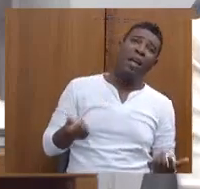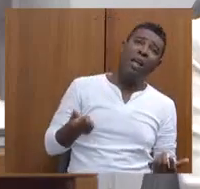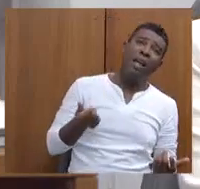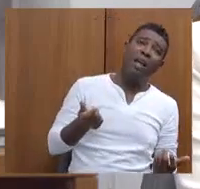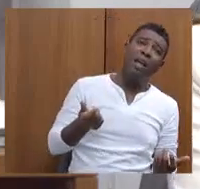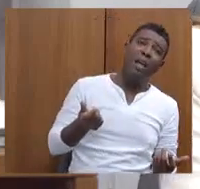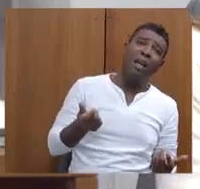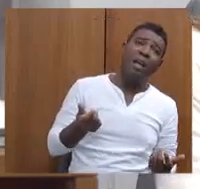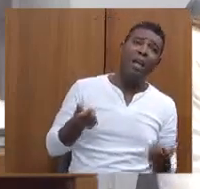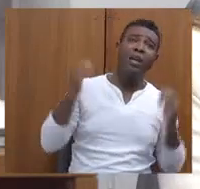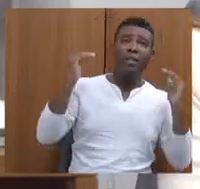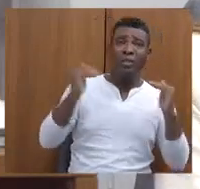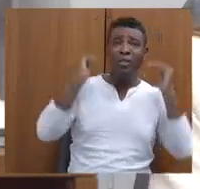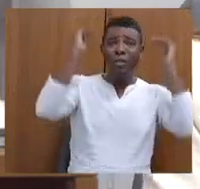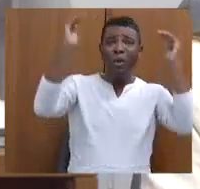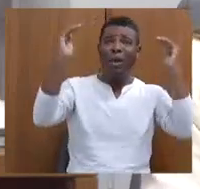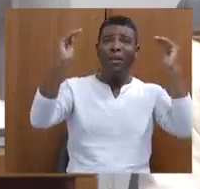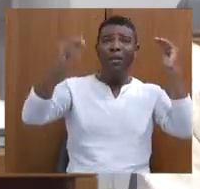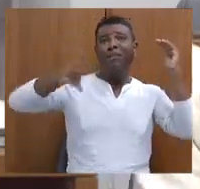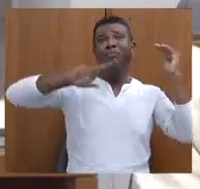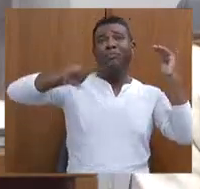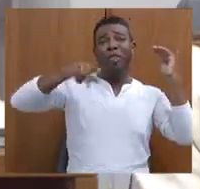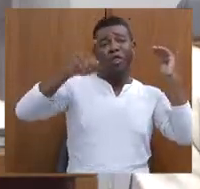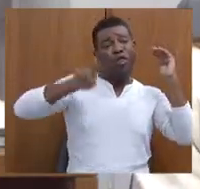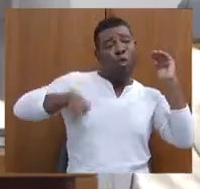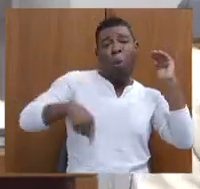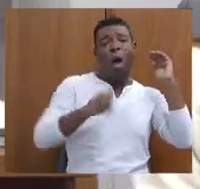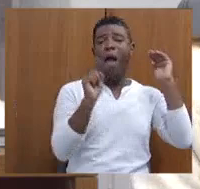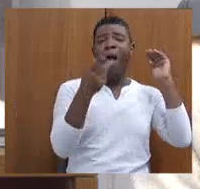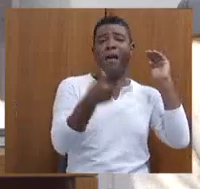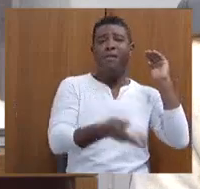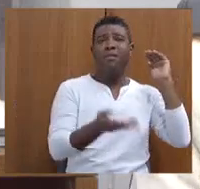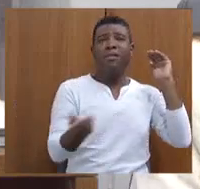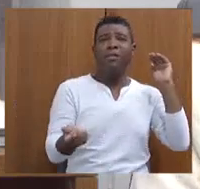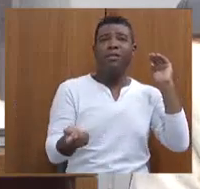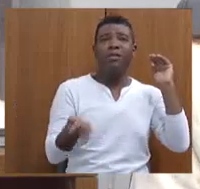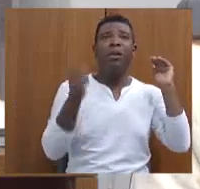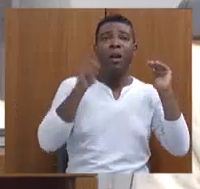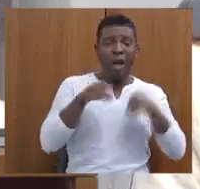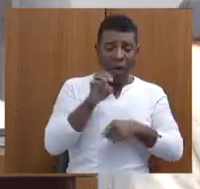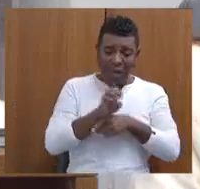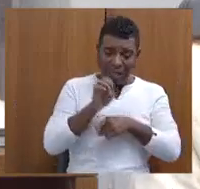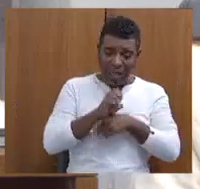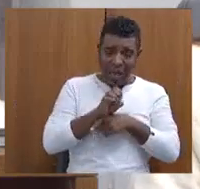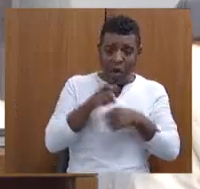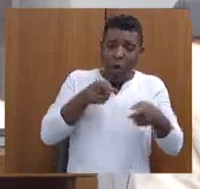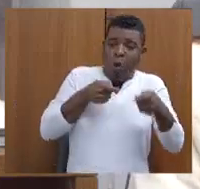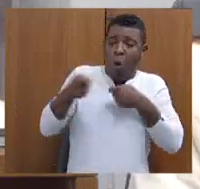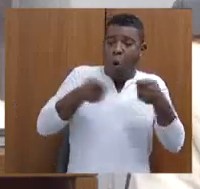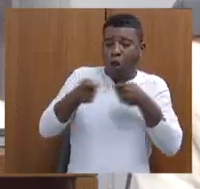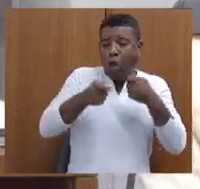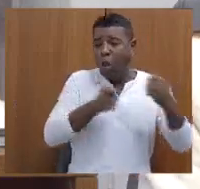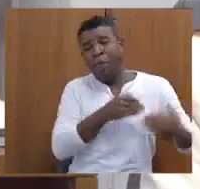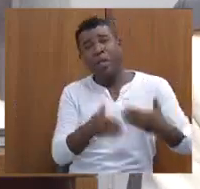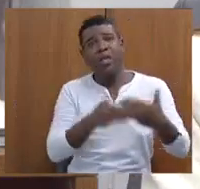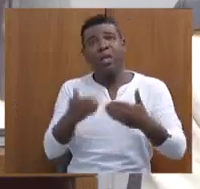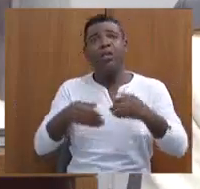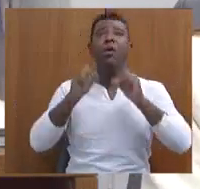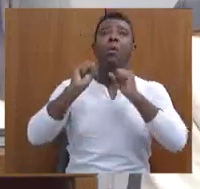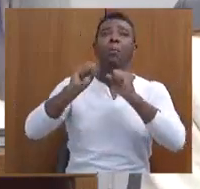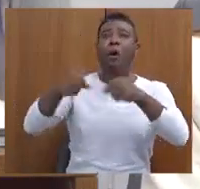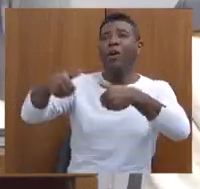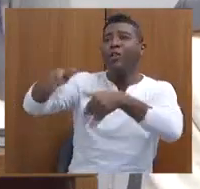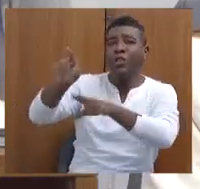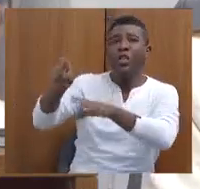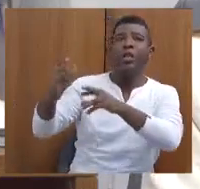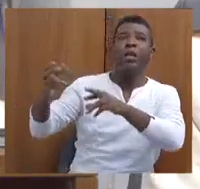soberania não é isso soberania é o estado ter o controle do processo que pode ser assim delegado iniciativa privada eu não tô